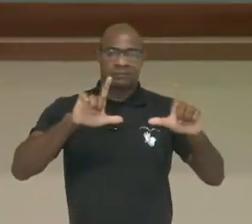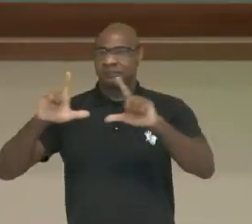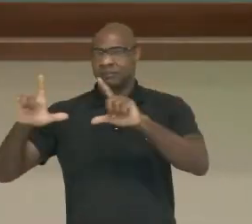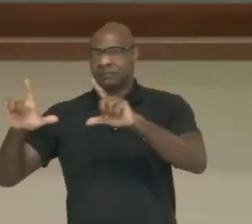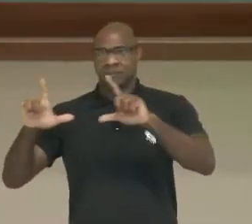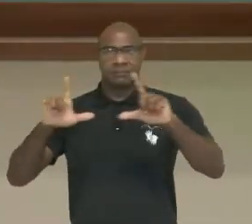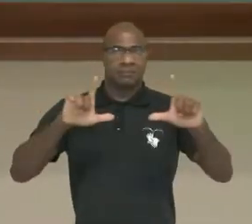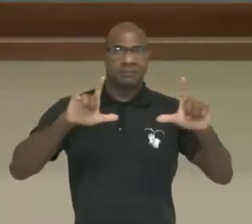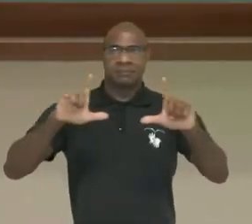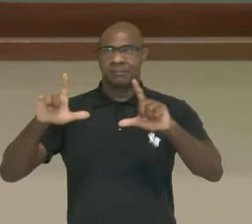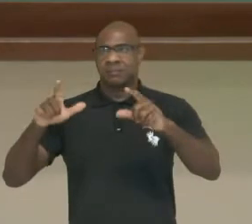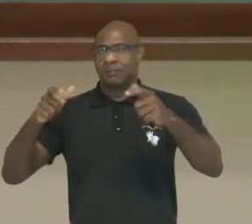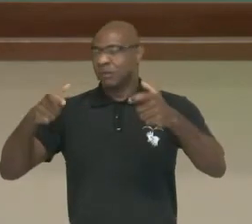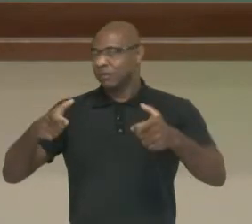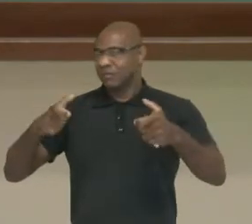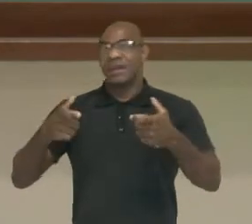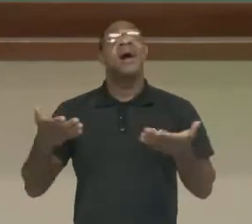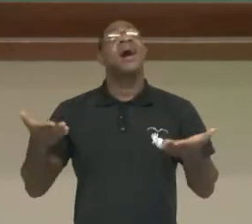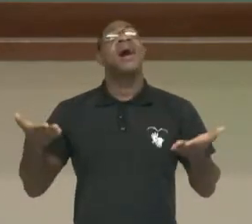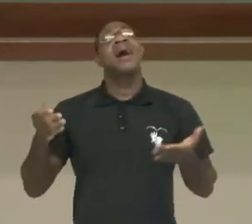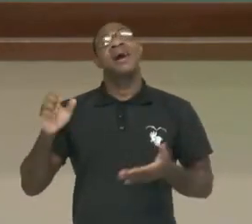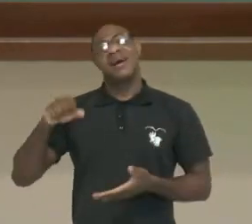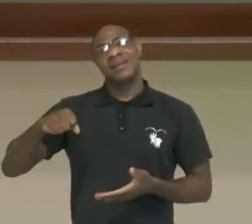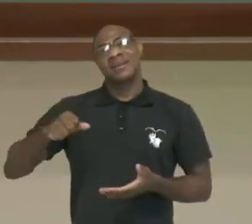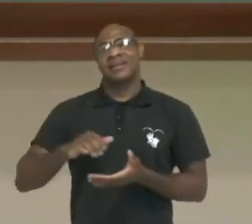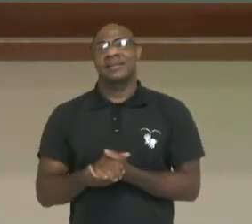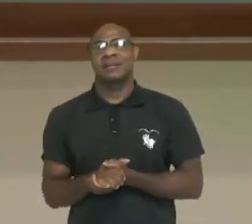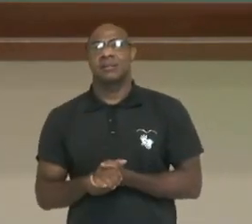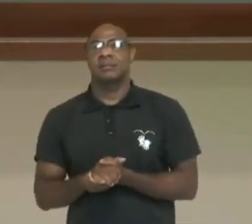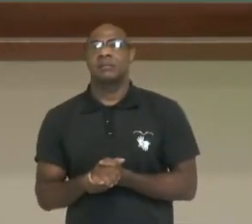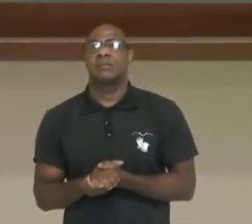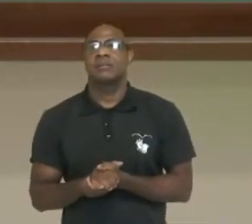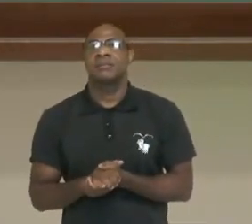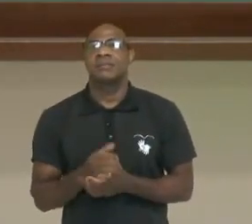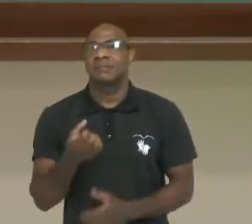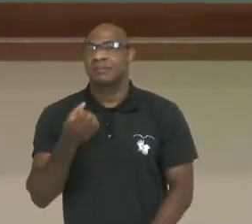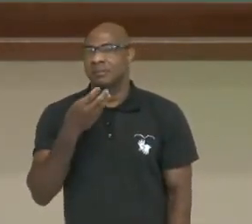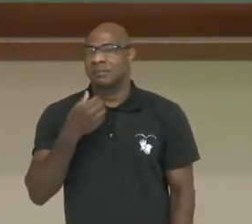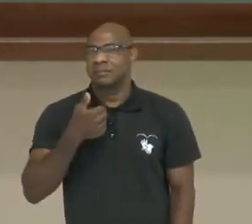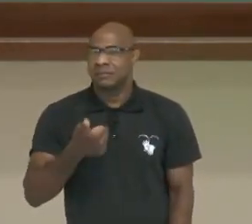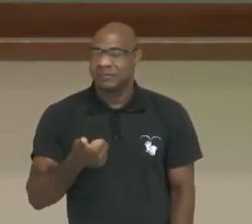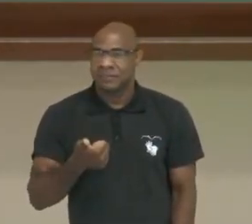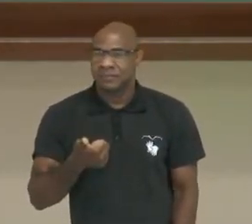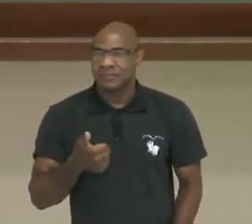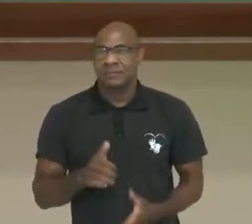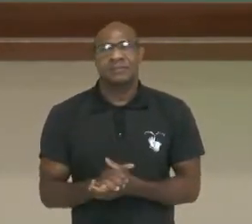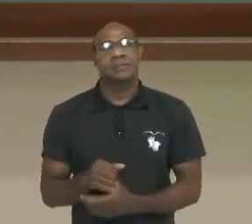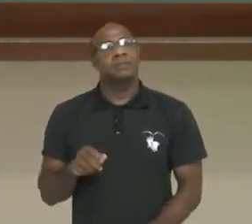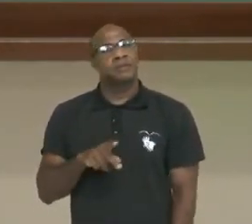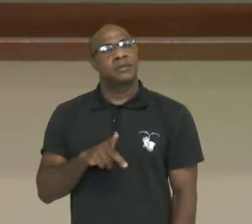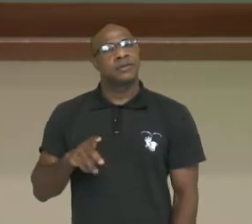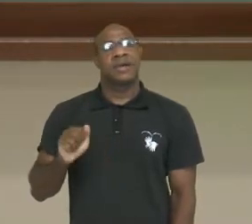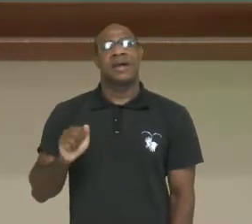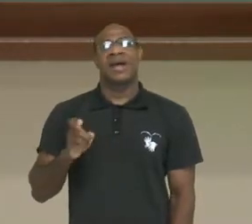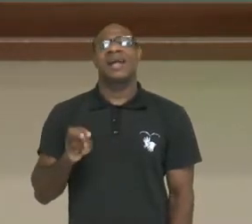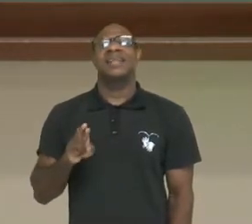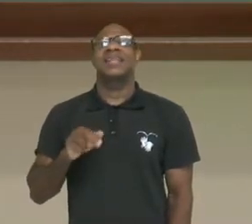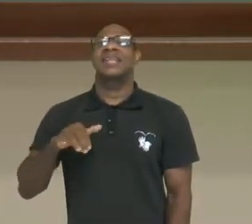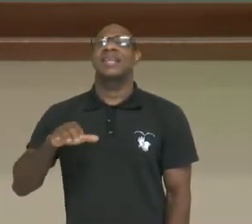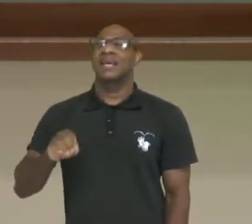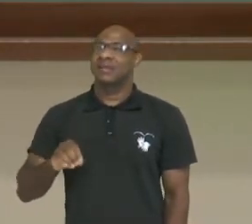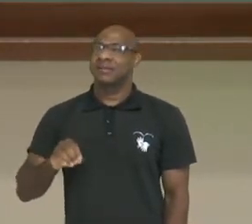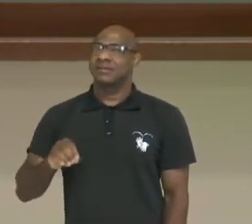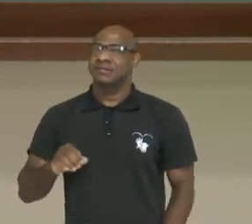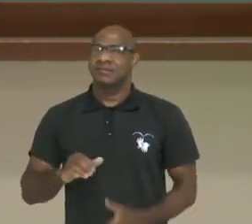aqui. Aí, agora sim! E aí, meu querido e minha querida? Tudo bem com vocês? Professor Adriano na área. Mas vocês viram que